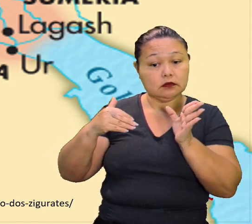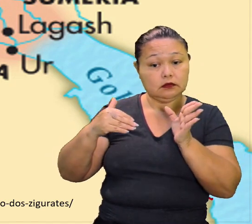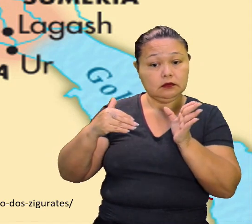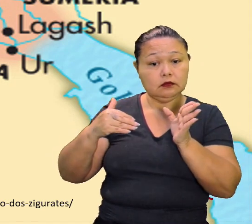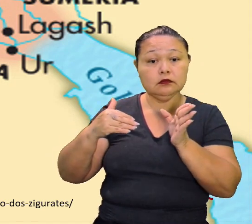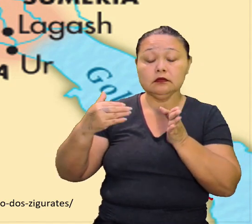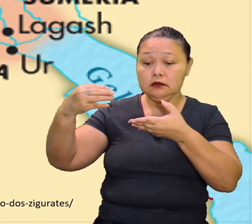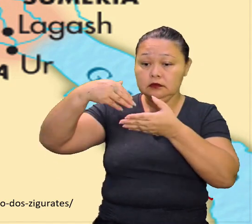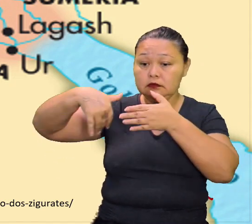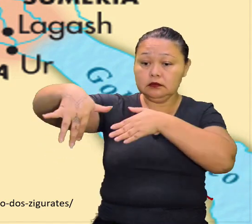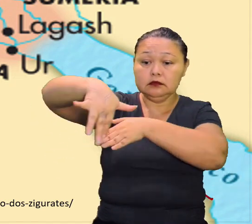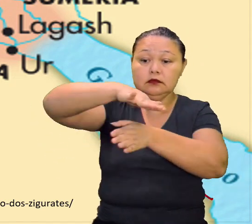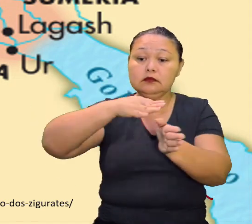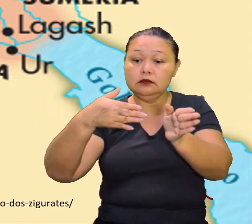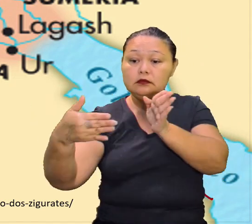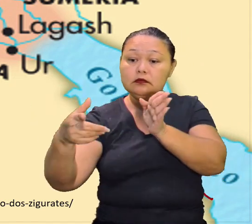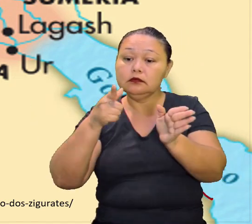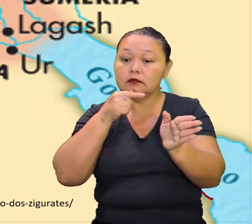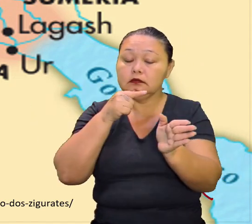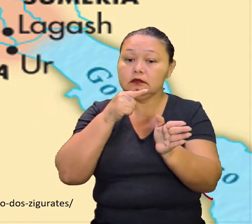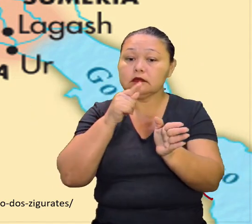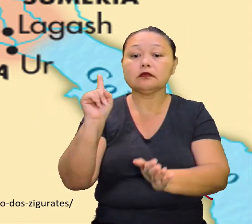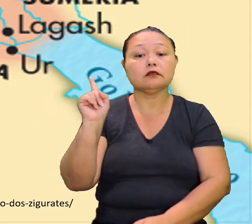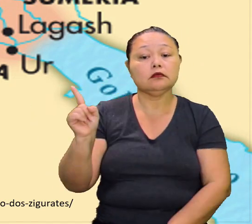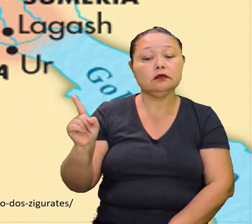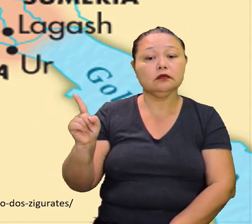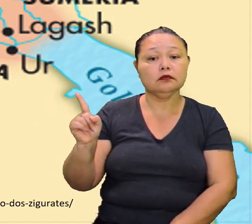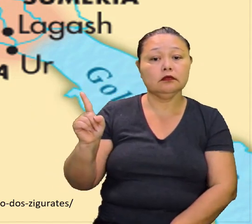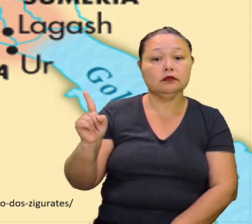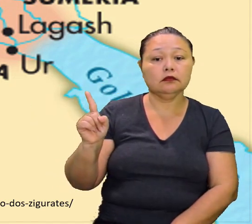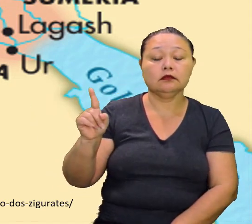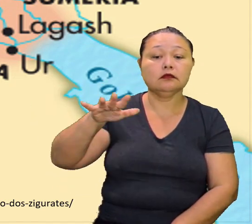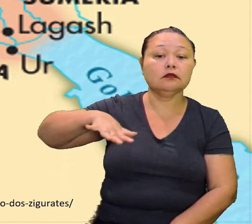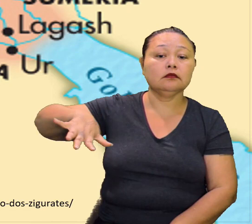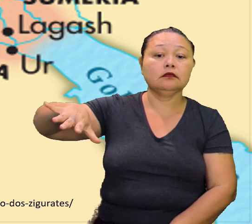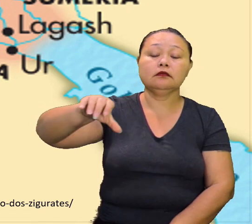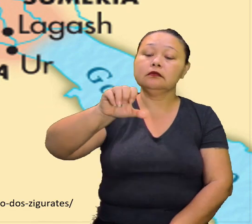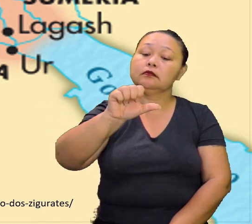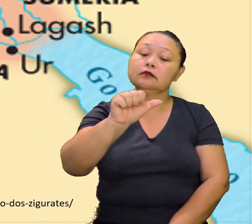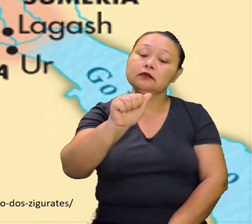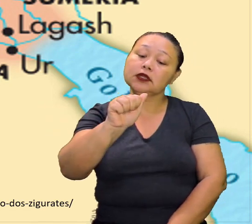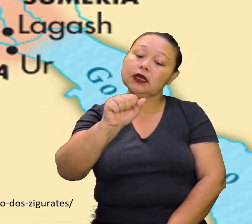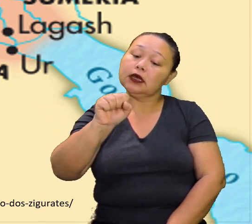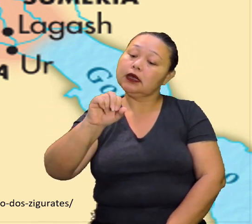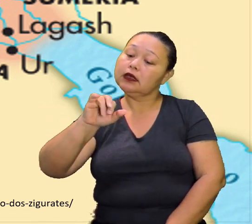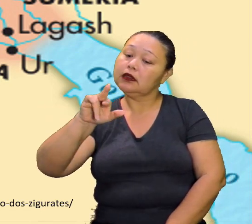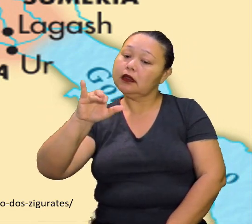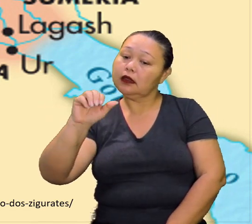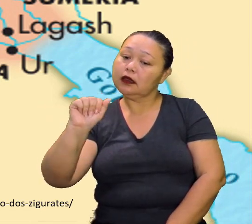na Mesopotâmia. Eu tenho aí, ó, a região de Assíria, né?